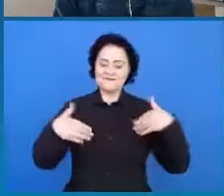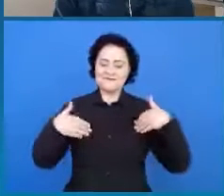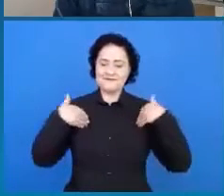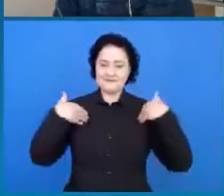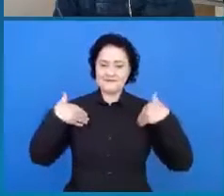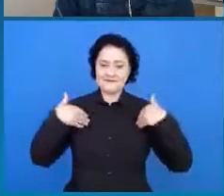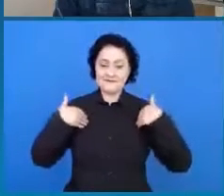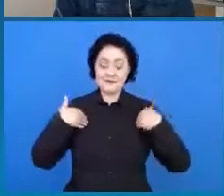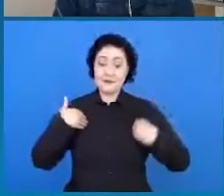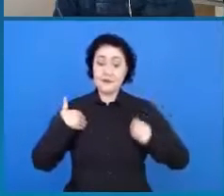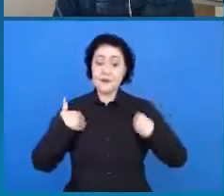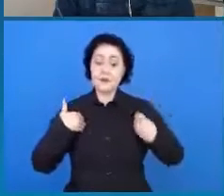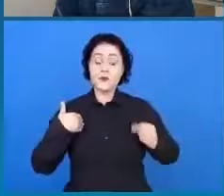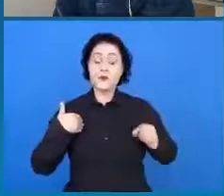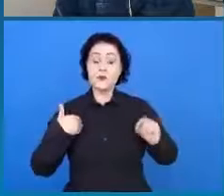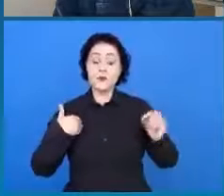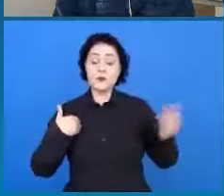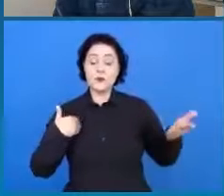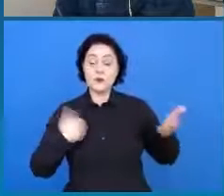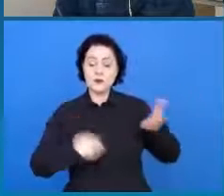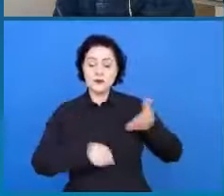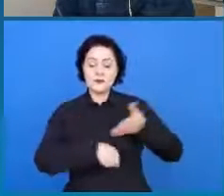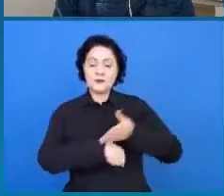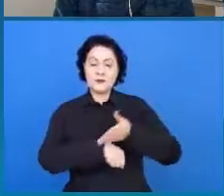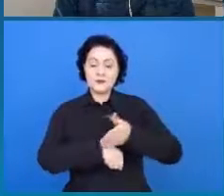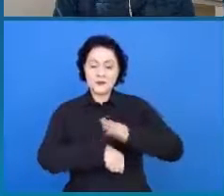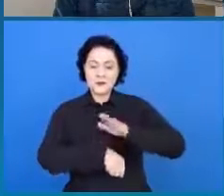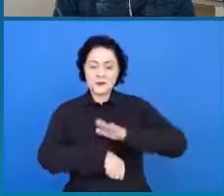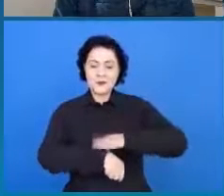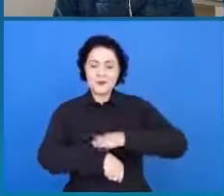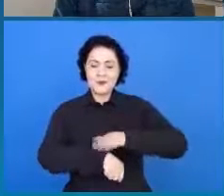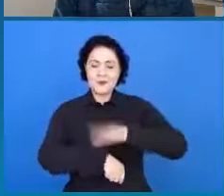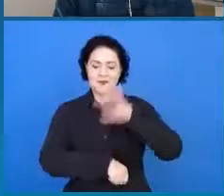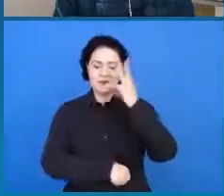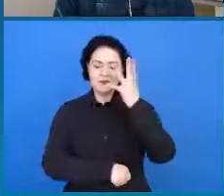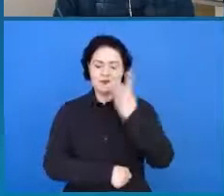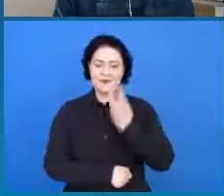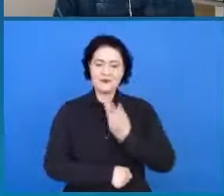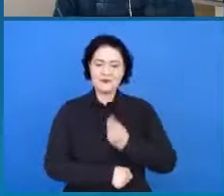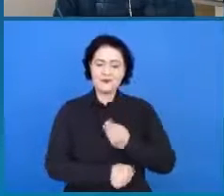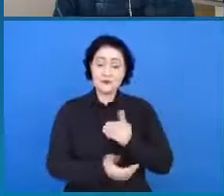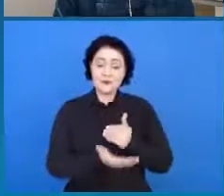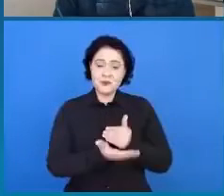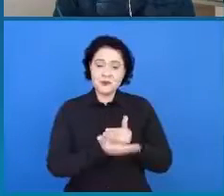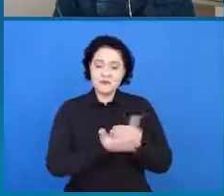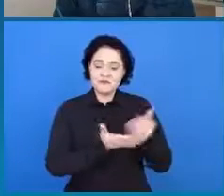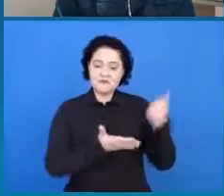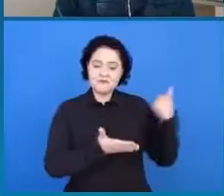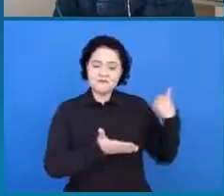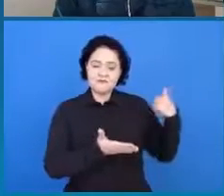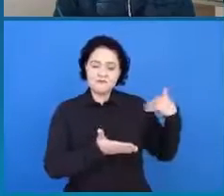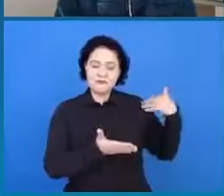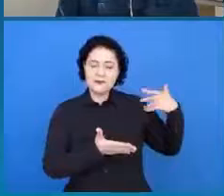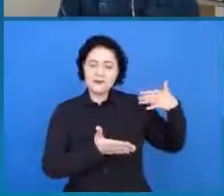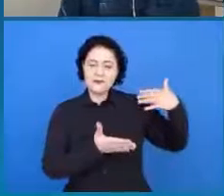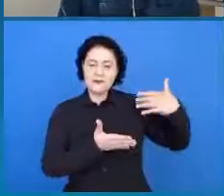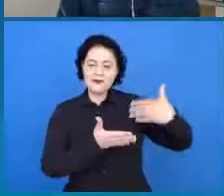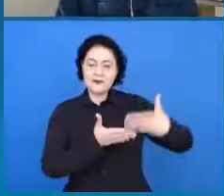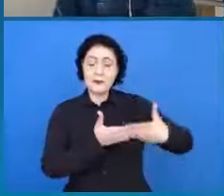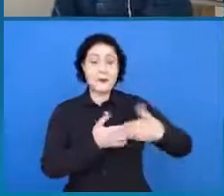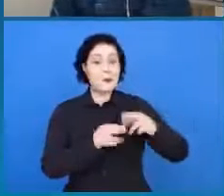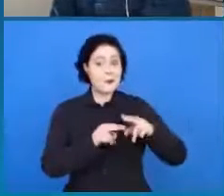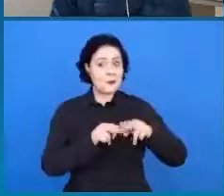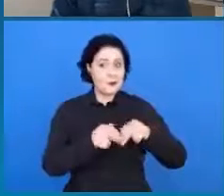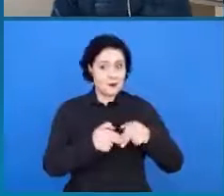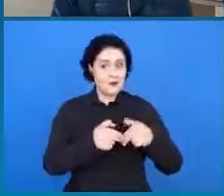estarmos participando do Momento Espírita desde o seu início portanto é